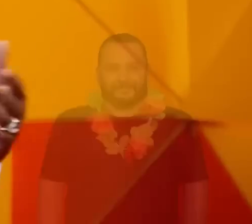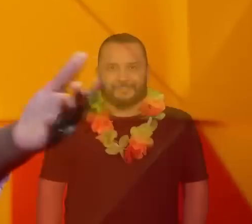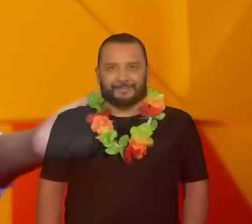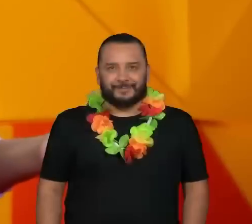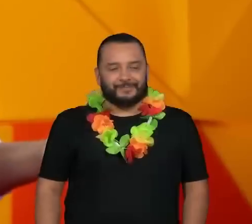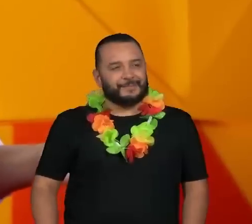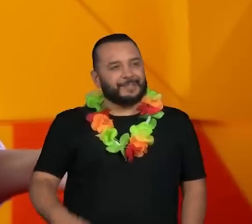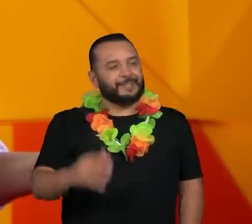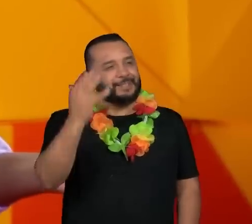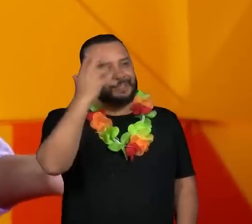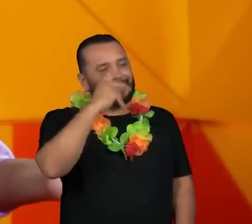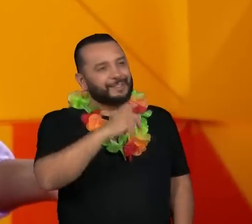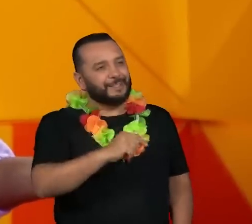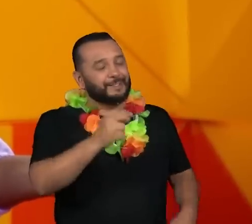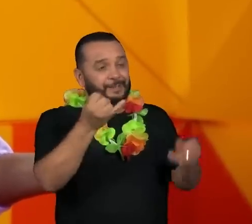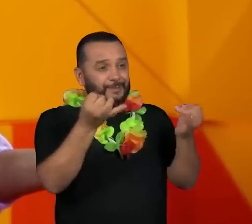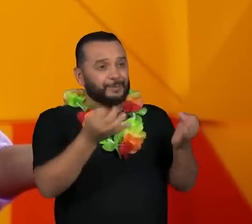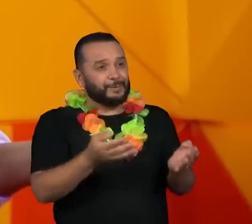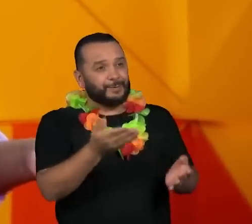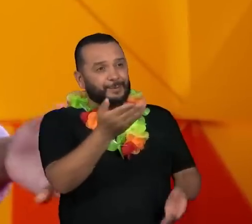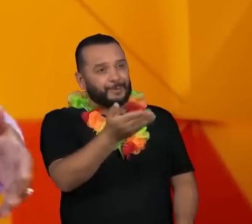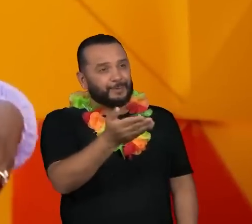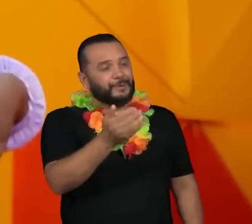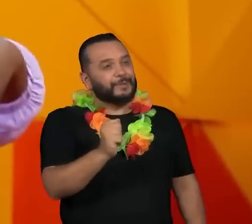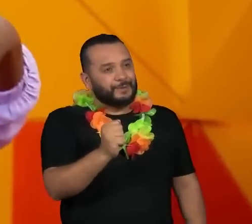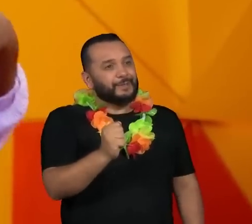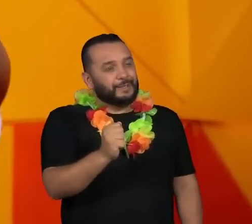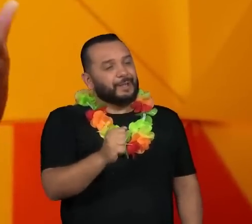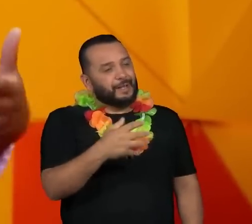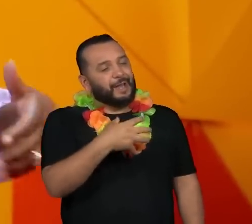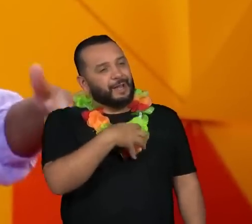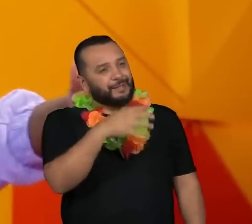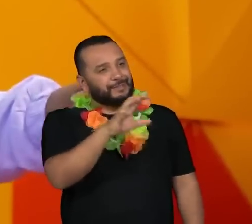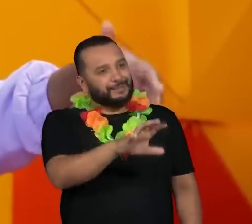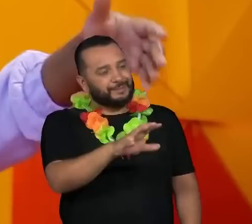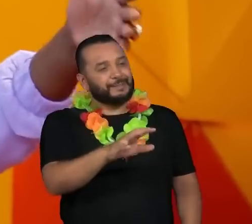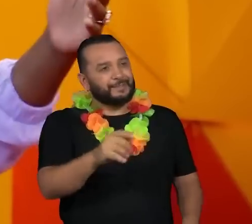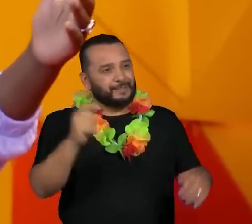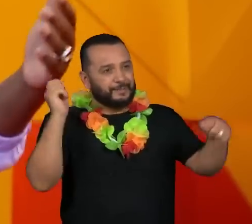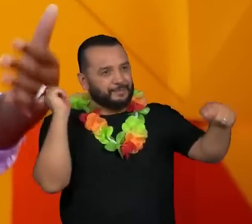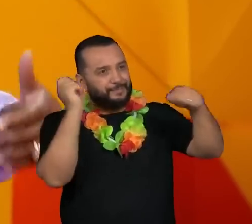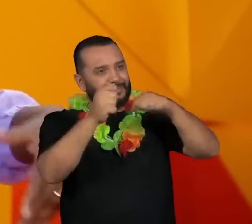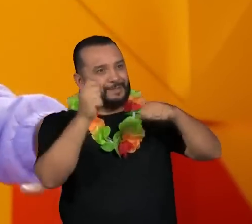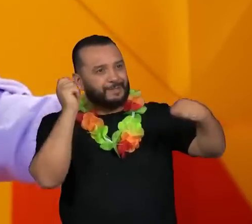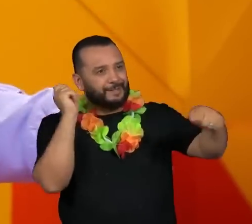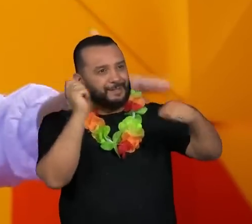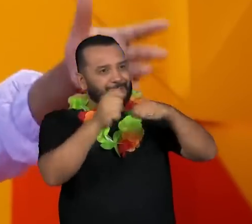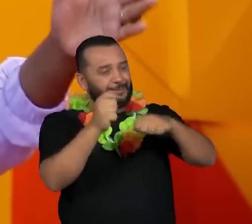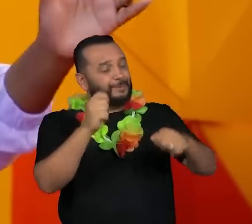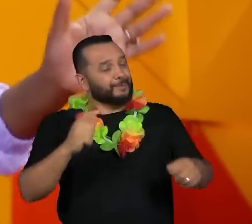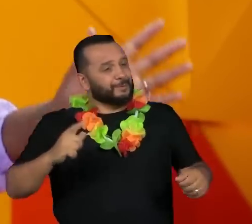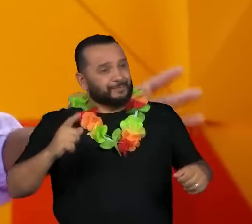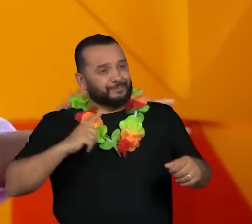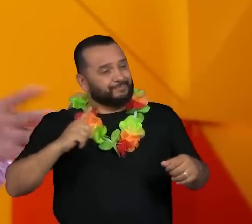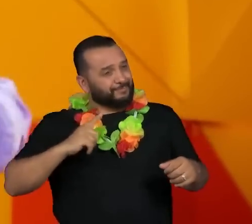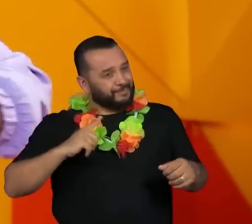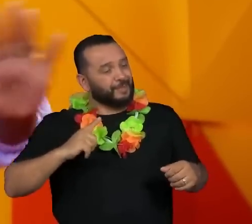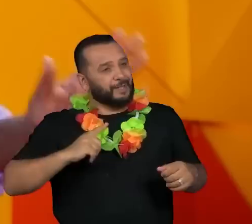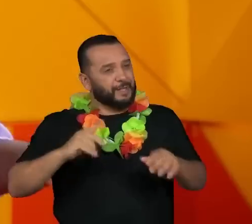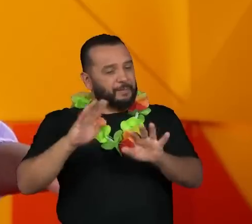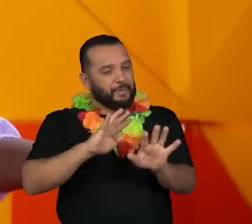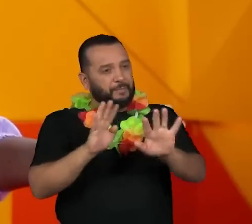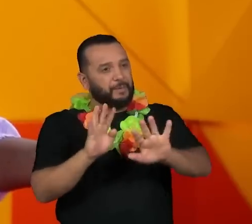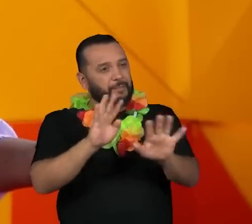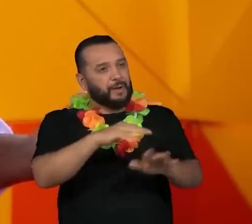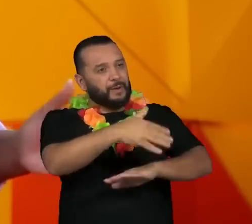Que coisa linda essa fala da Paz Brandão, né? É isso, maracatu toma corpo, ganha rua e